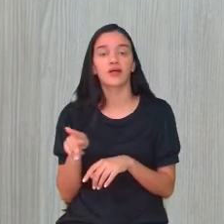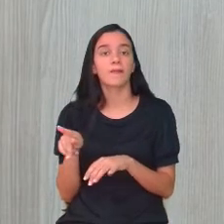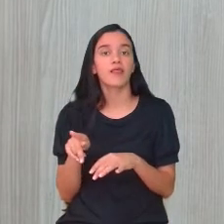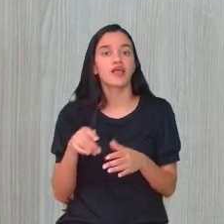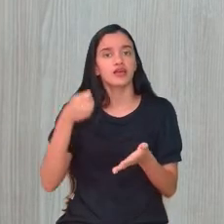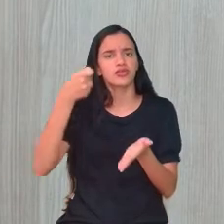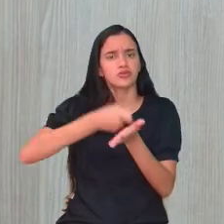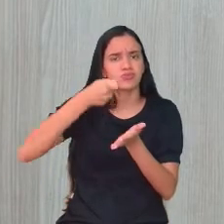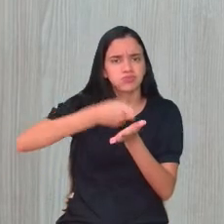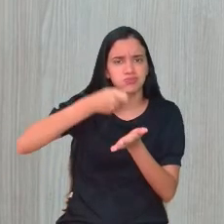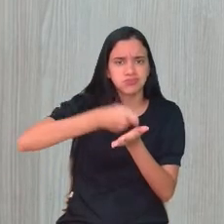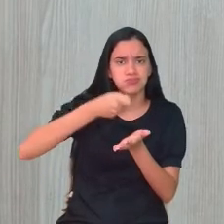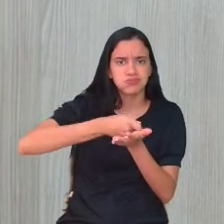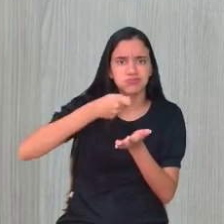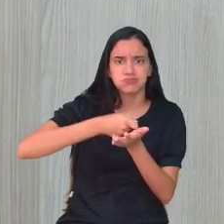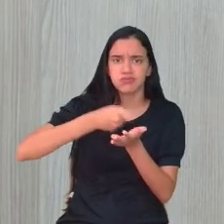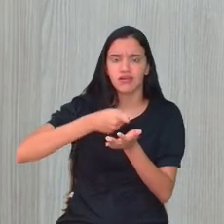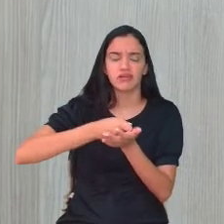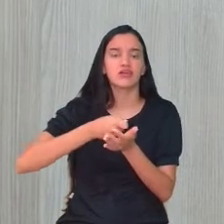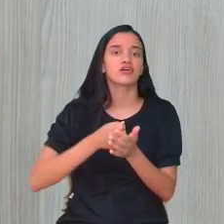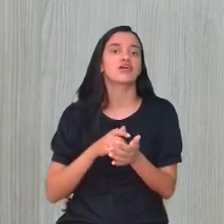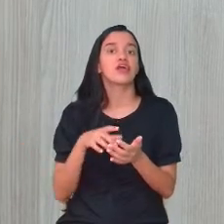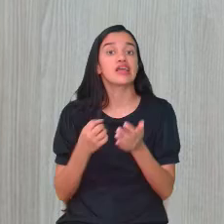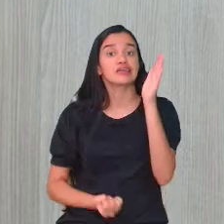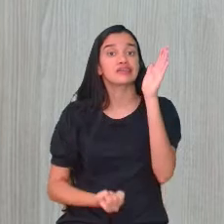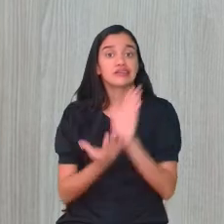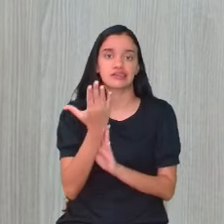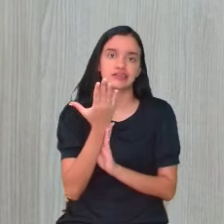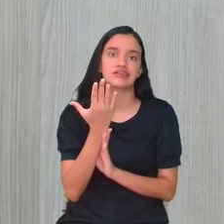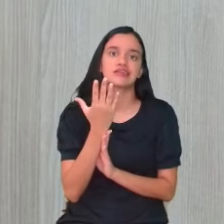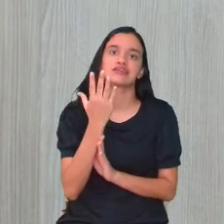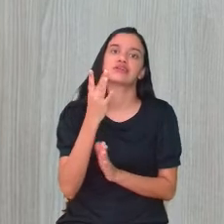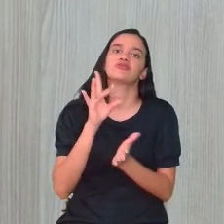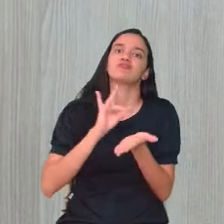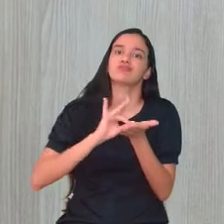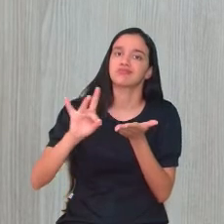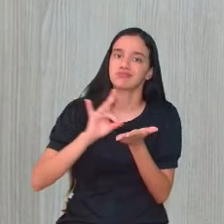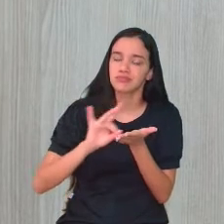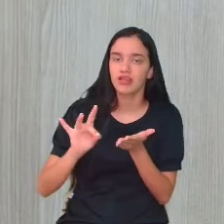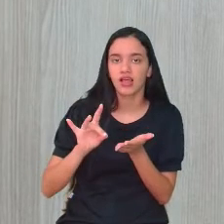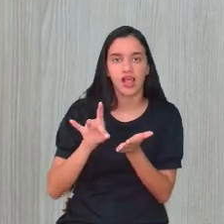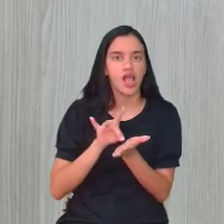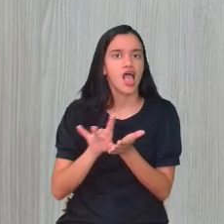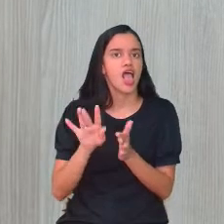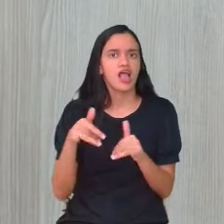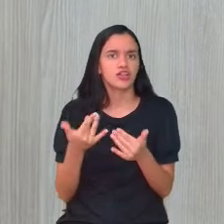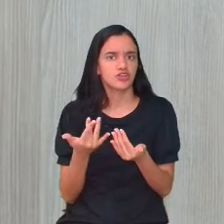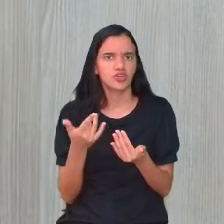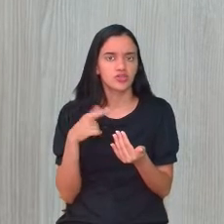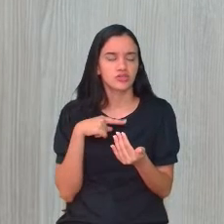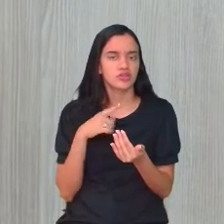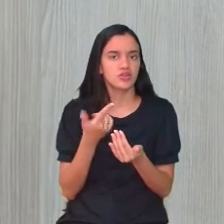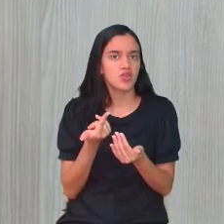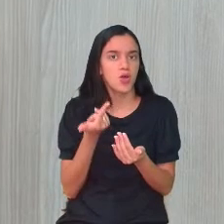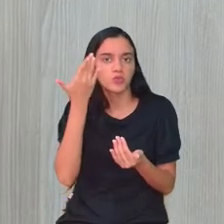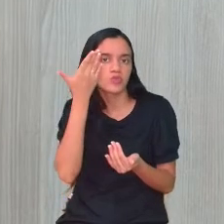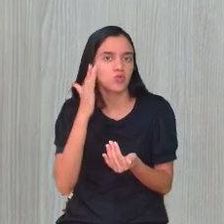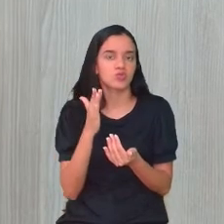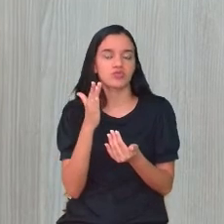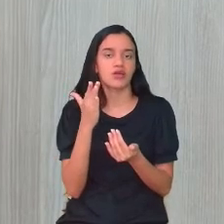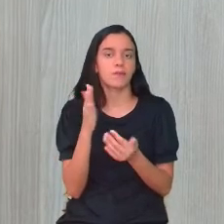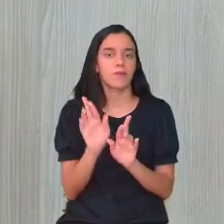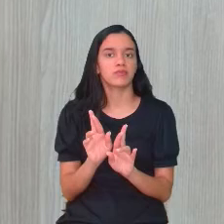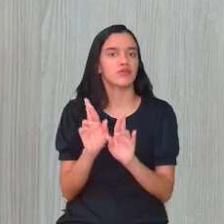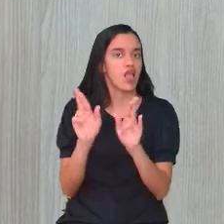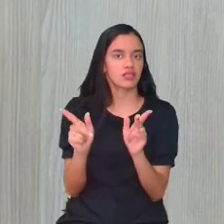né, totalitários, autoritários, eles criam um inimigo. Exatamente. Né? E ele não sabe lidar com a diferença,